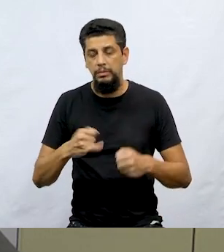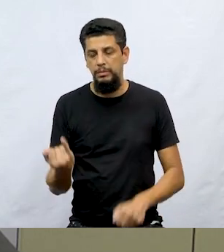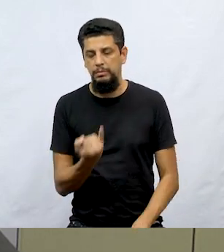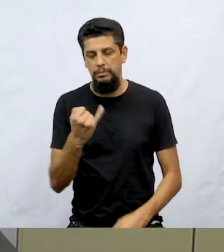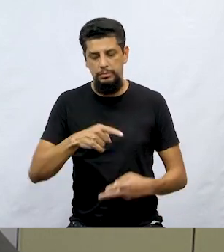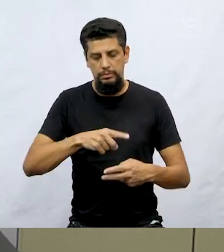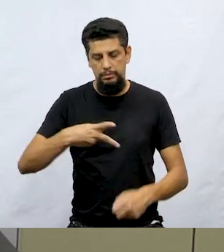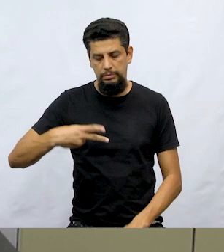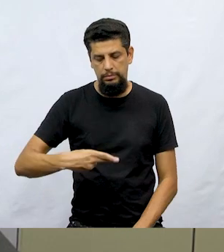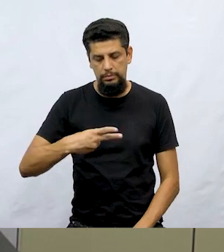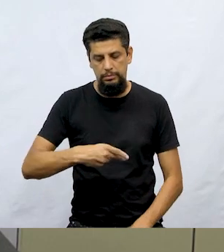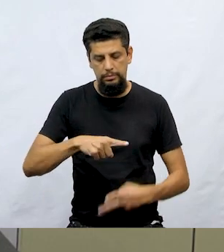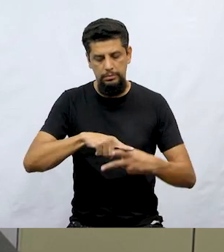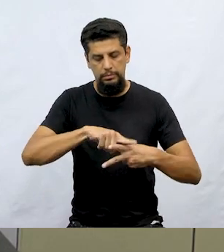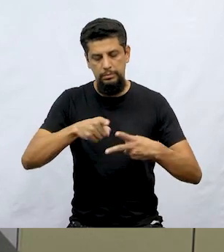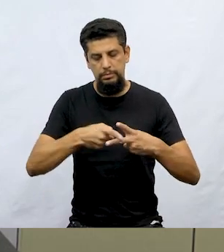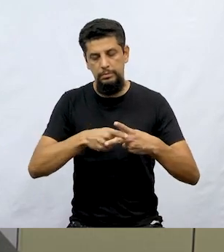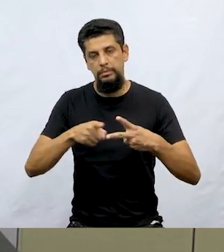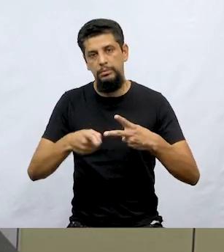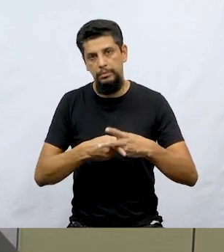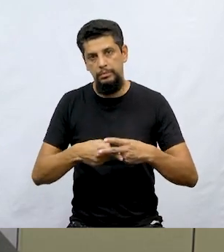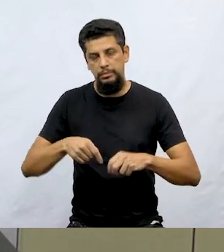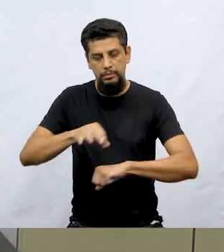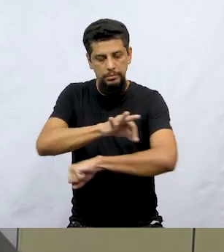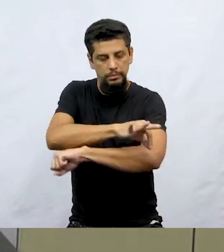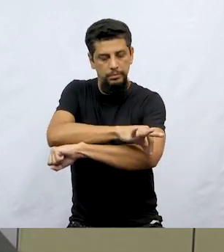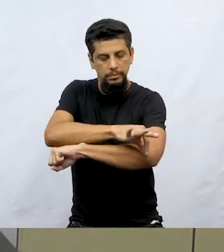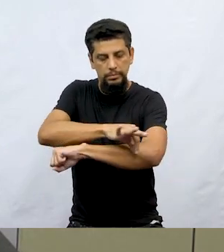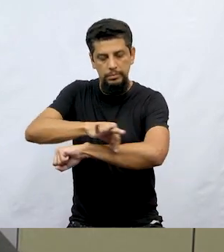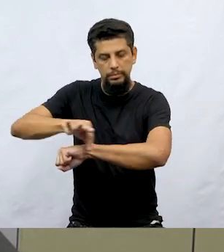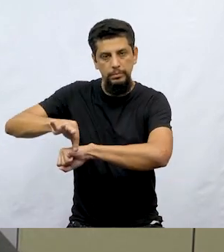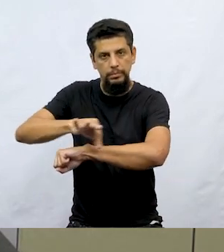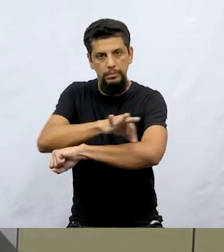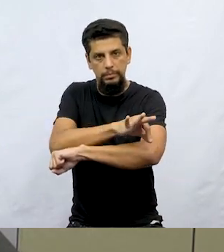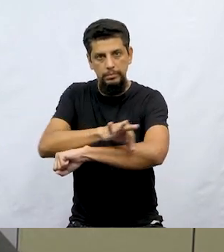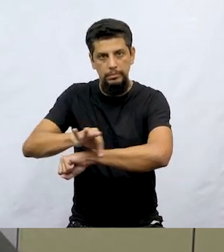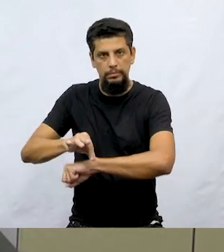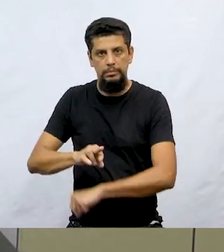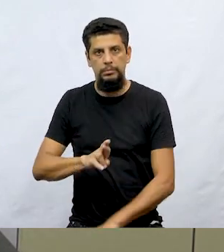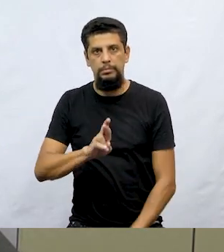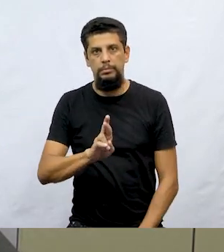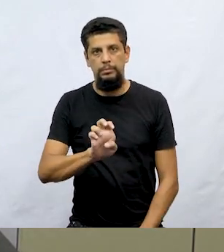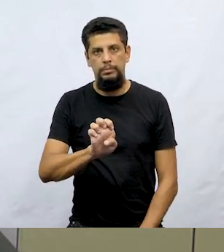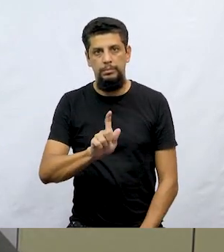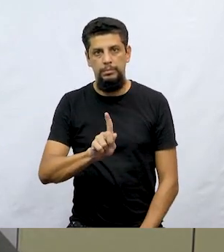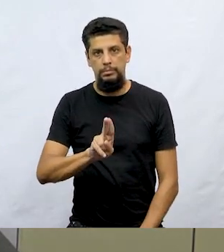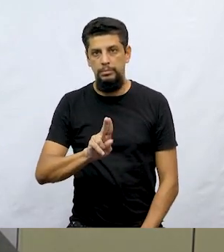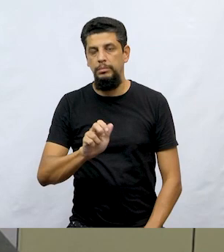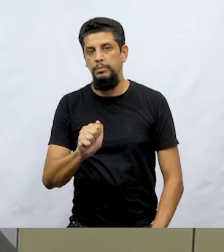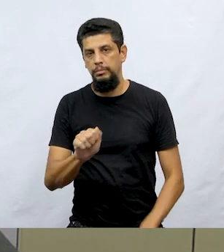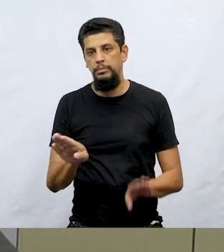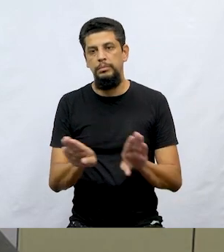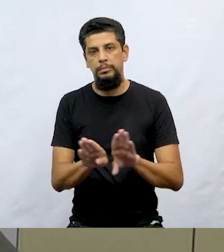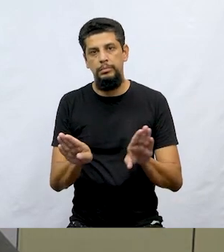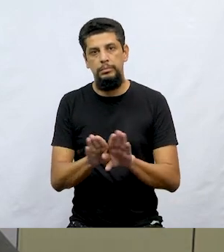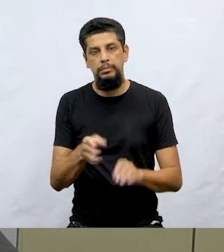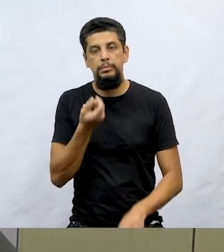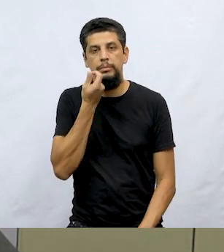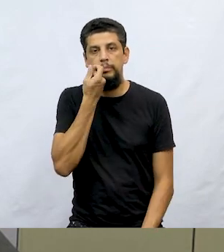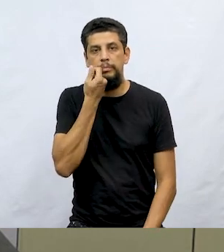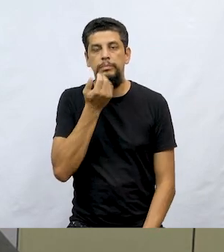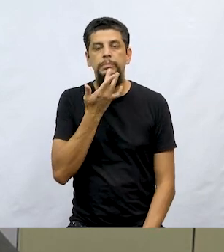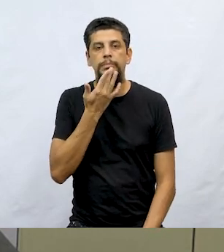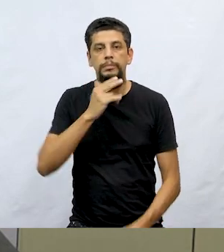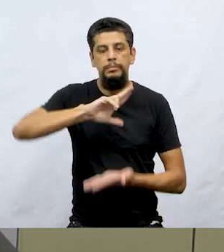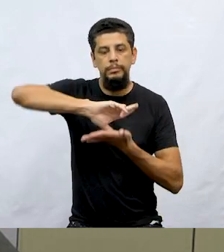seja sem ponta. Uma régua. Aqui, a régua. Muito bom. E